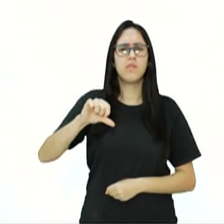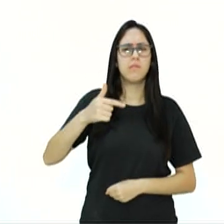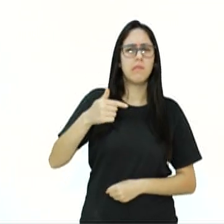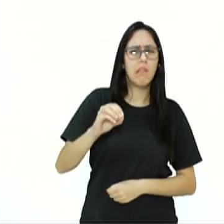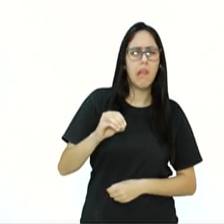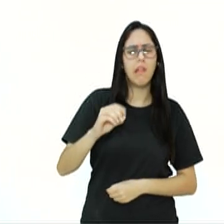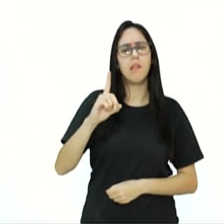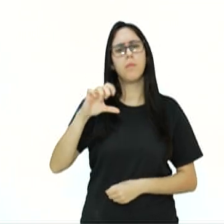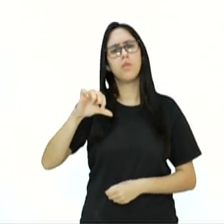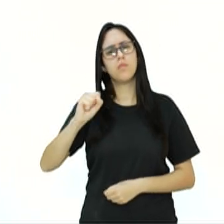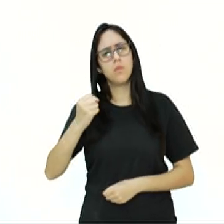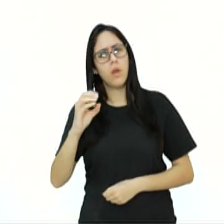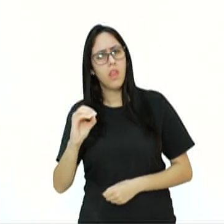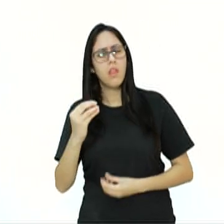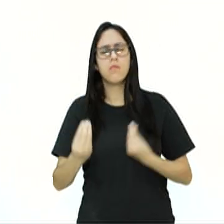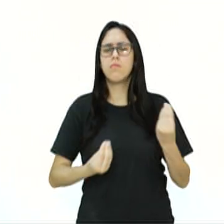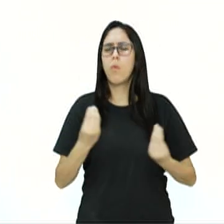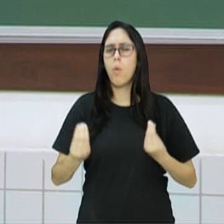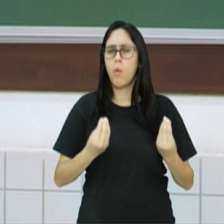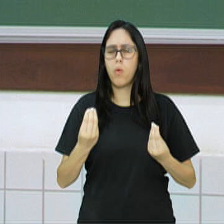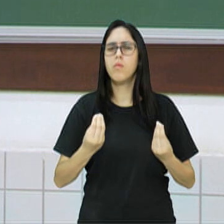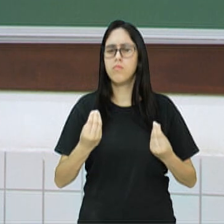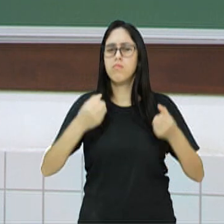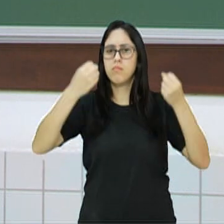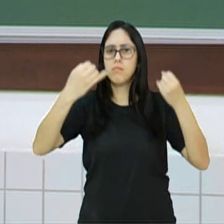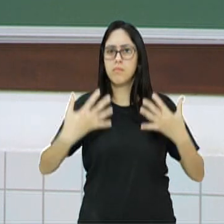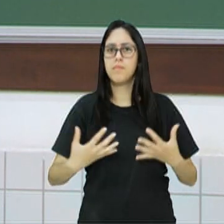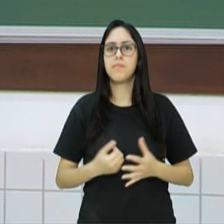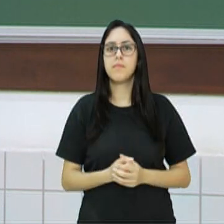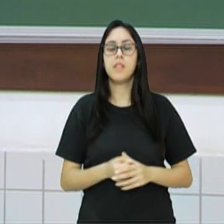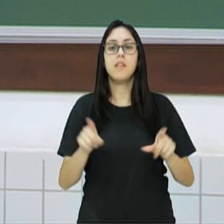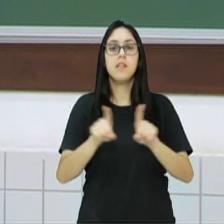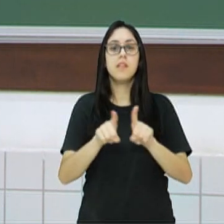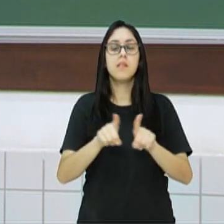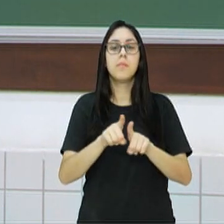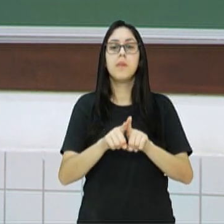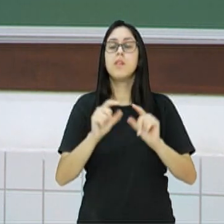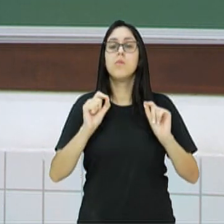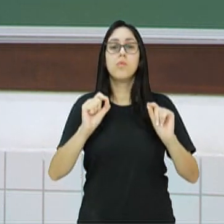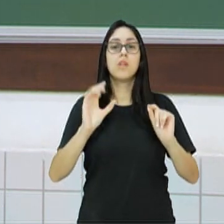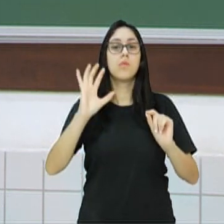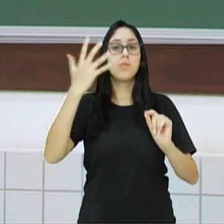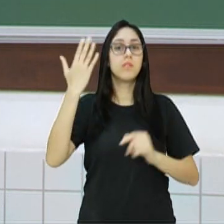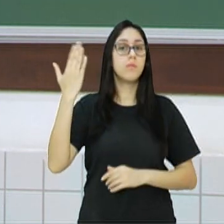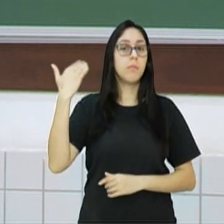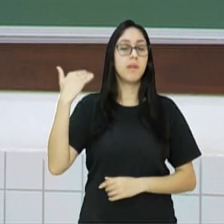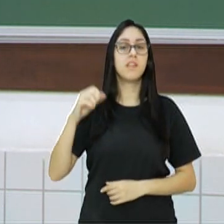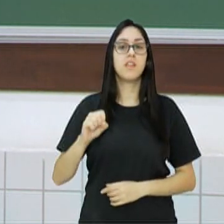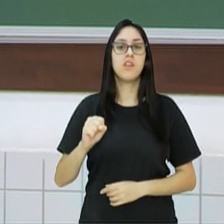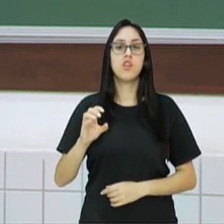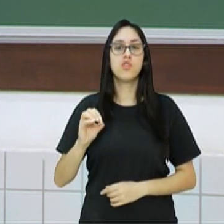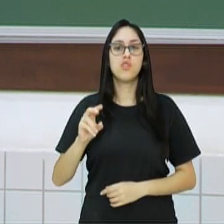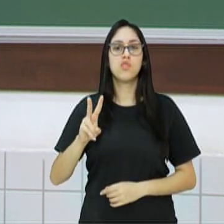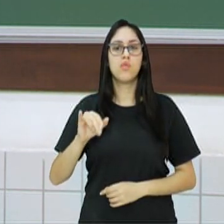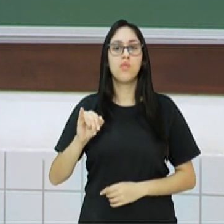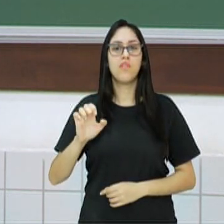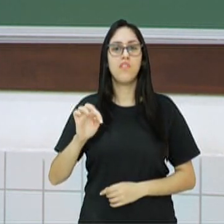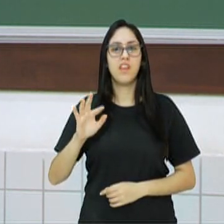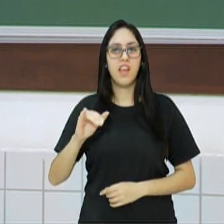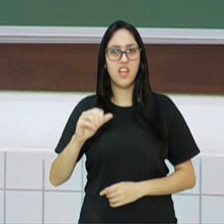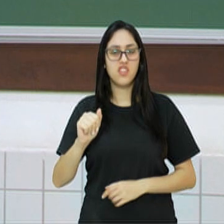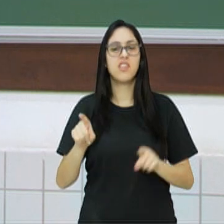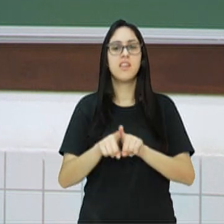para que a gente possa analisar, né? A gente vai relacionar o fim do bloco soviético, da Guerra Fria e a ascensão